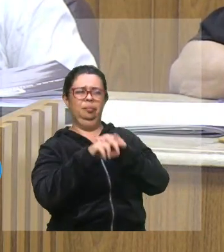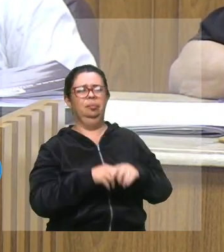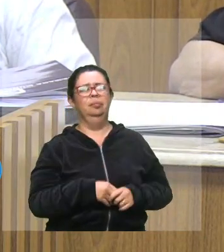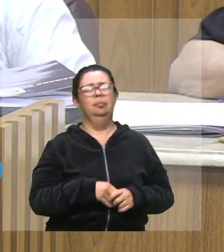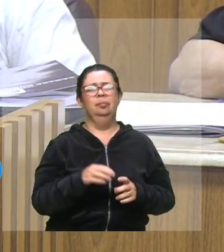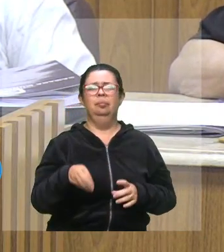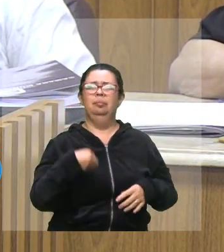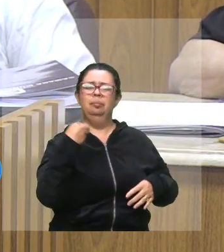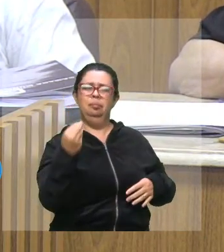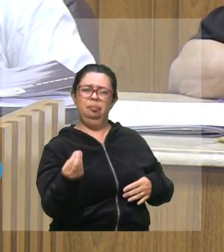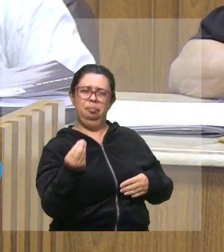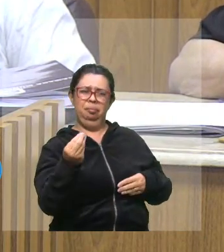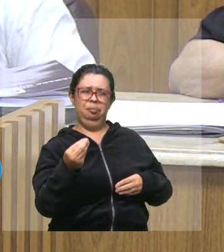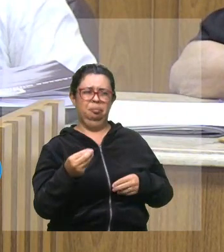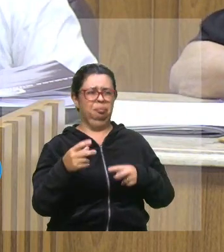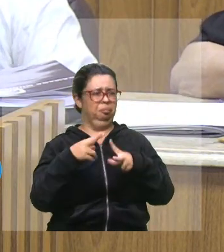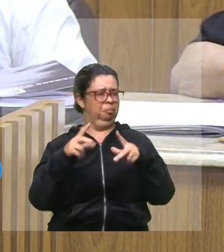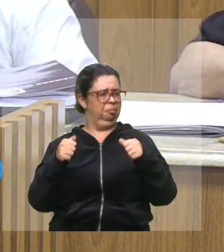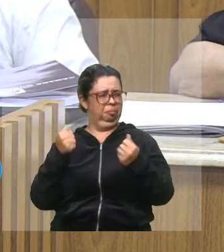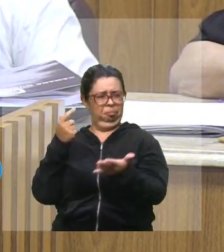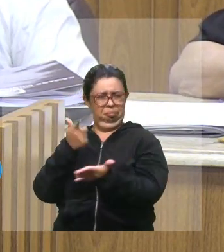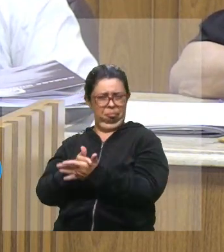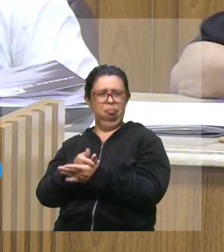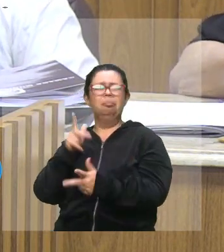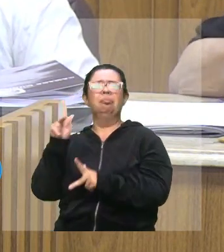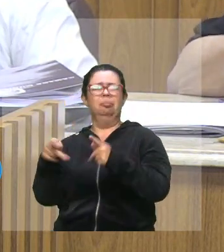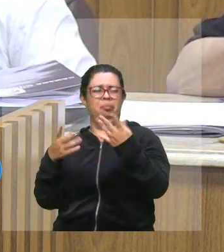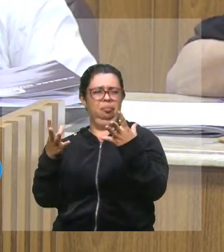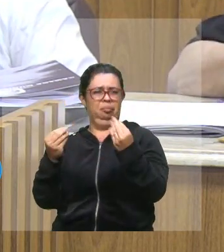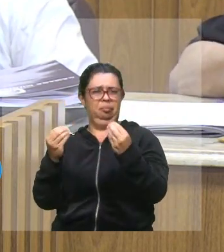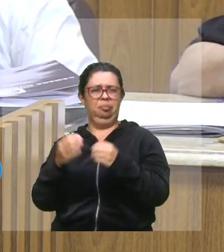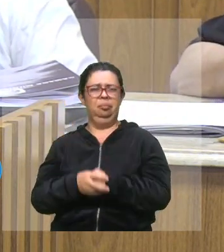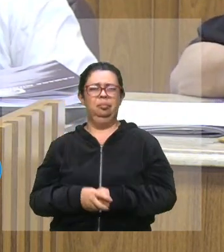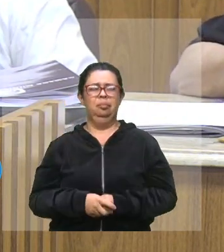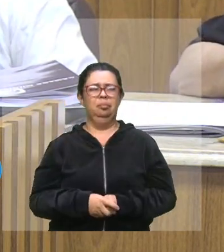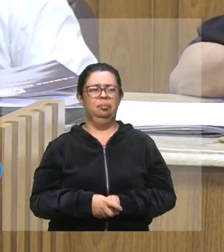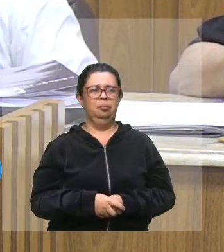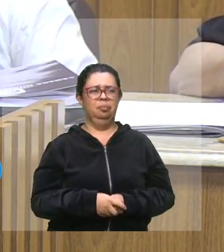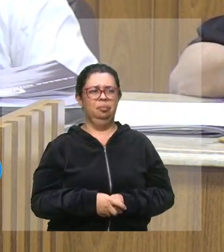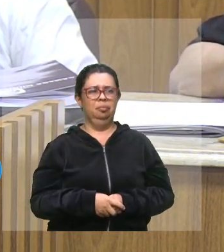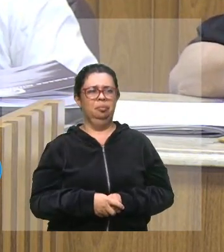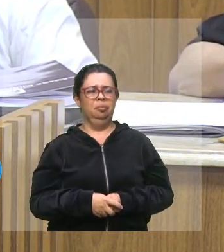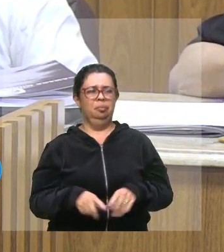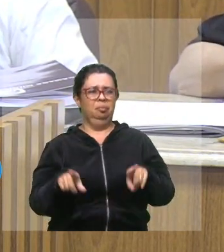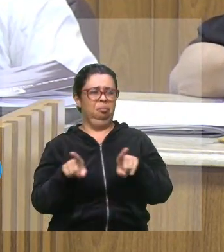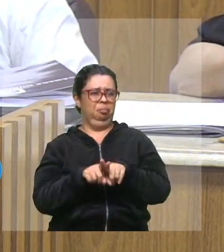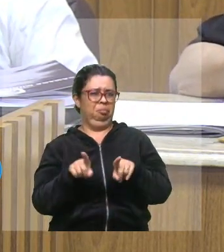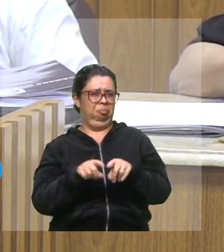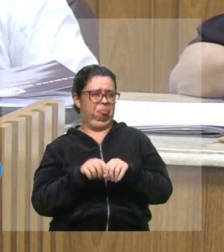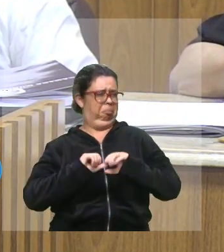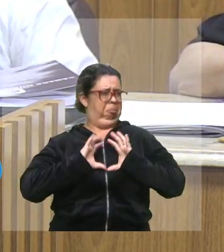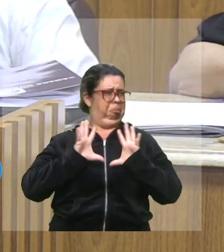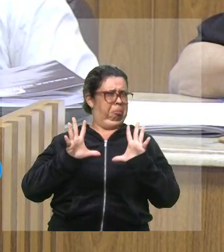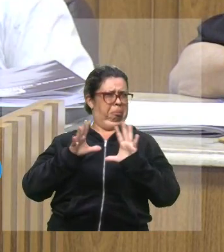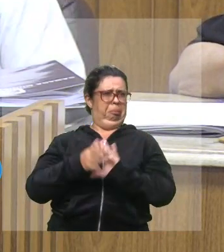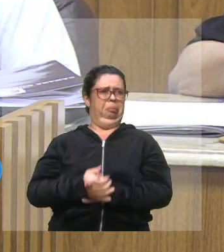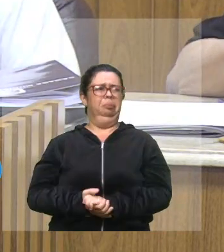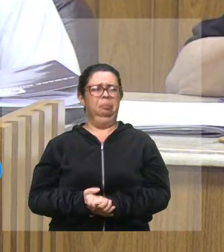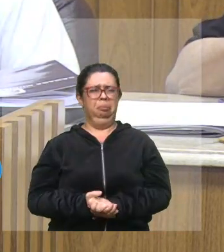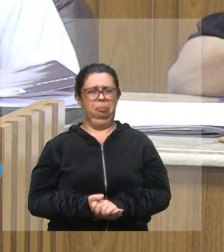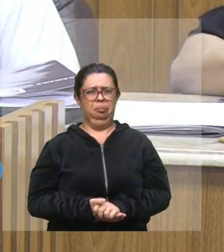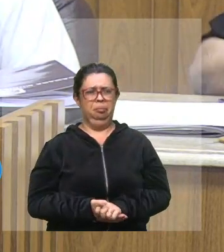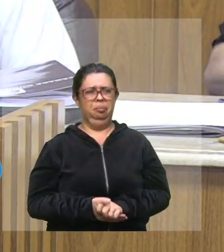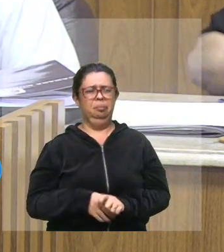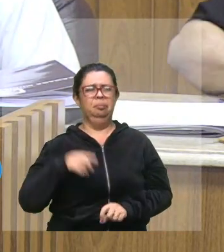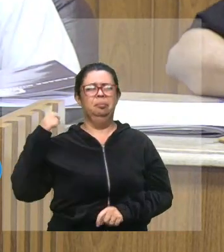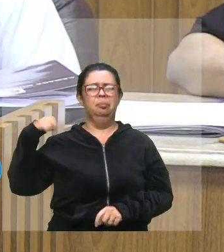concede benefícios pagos pelo povo, bem como escândalos de